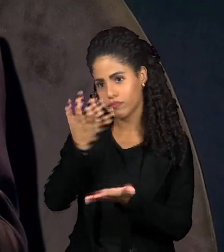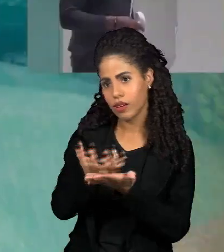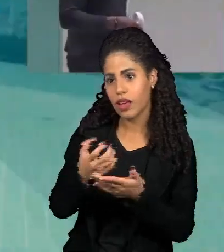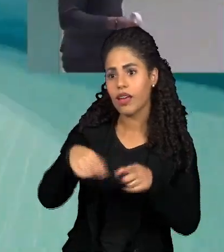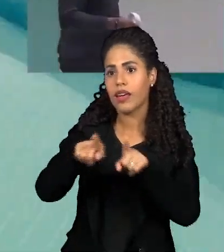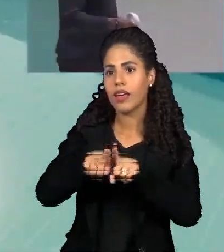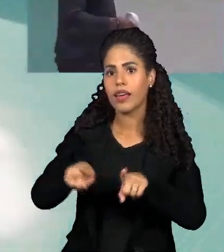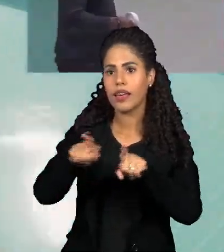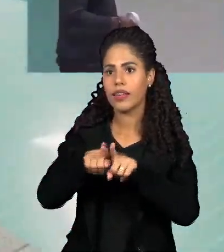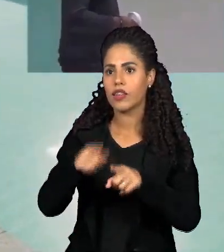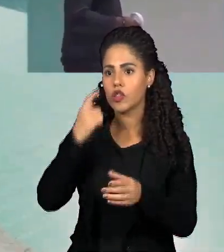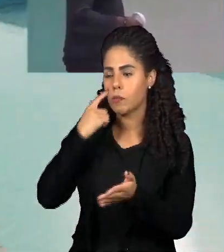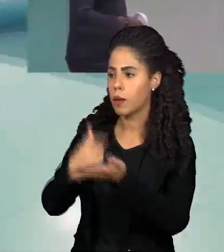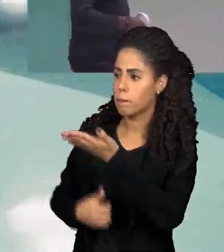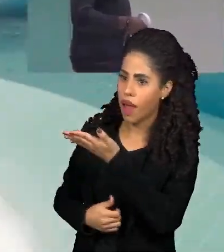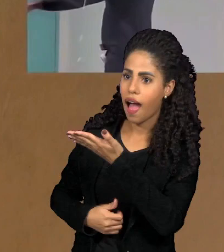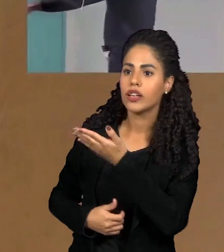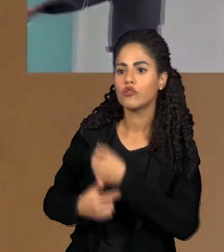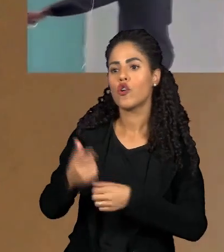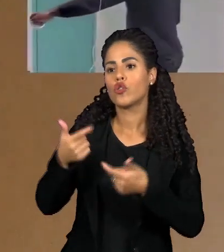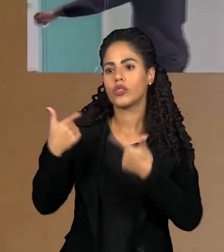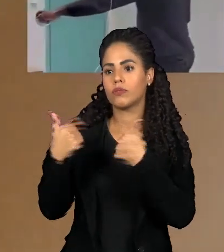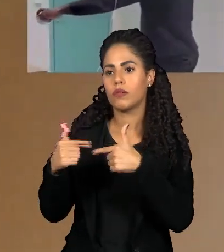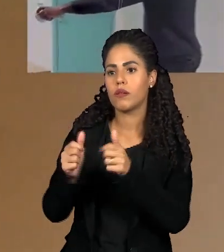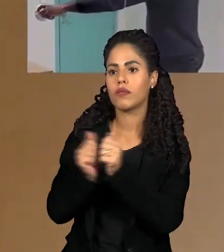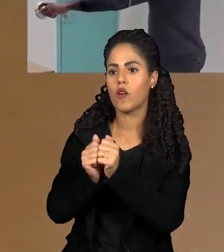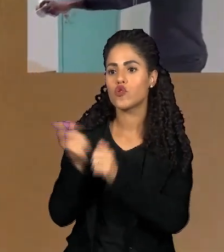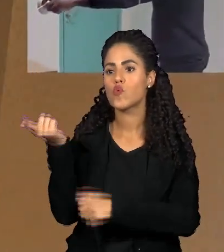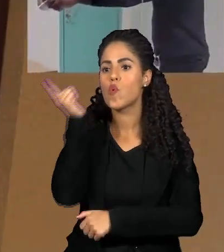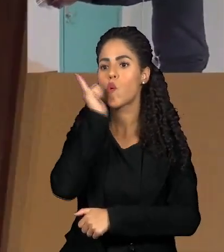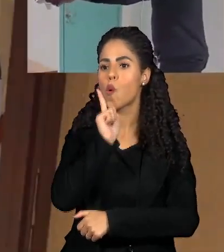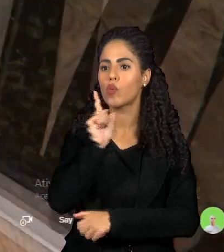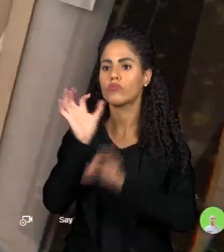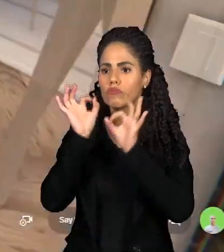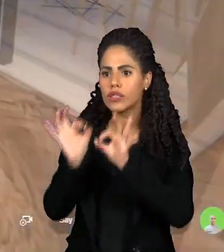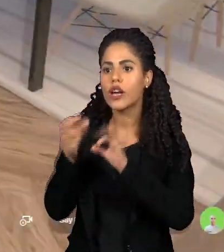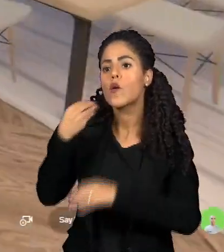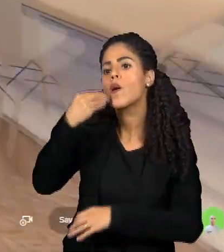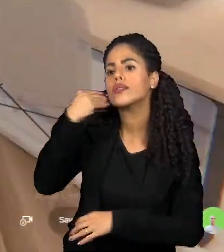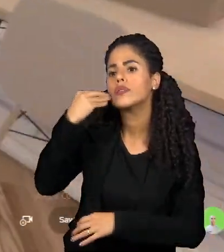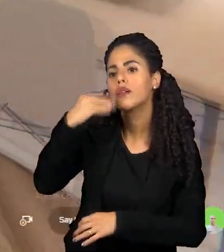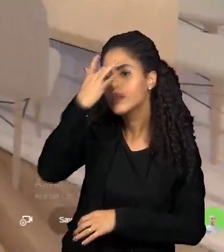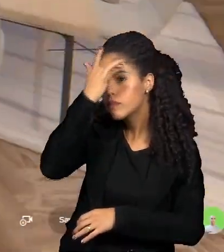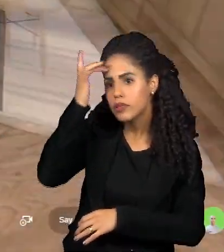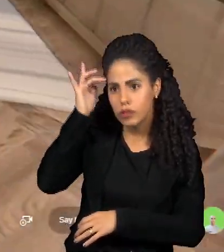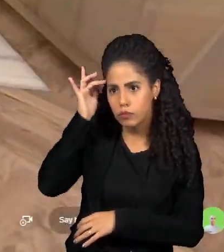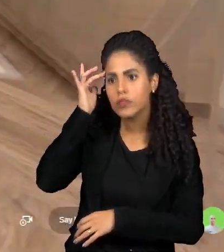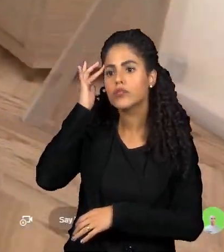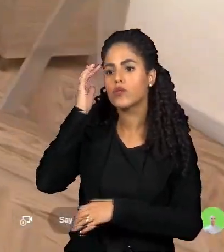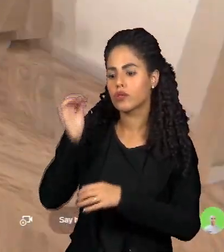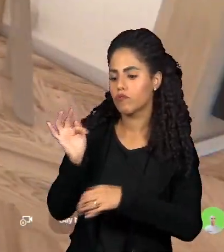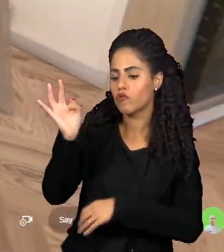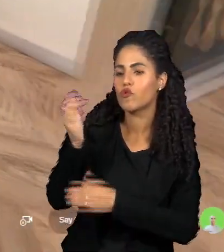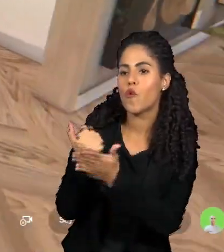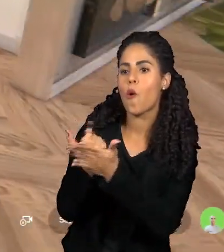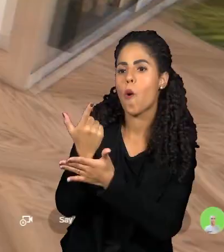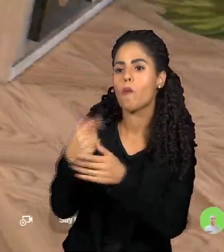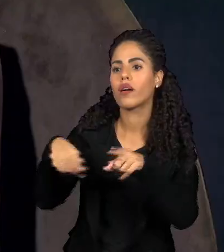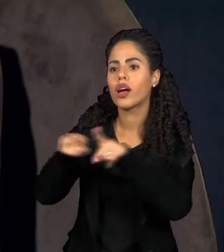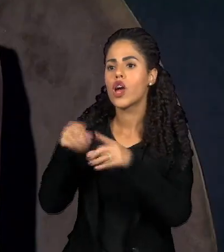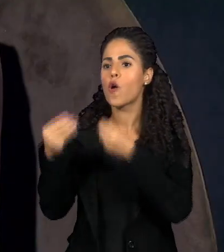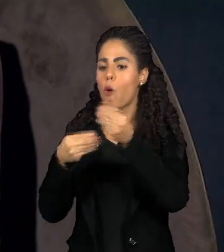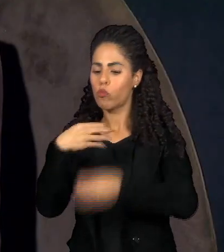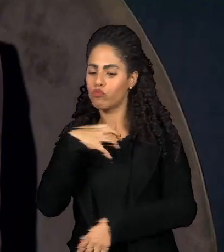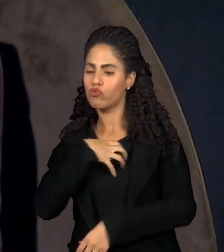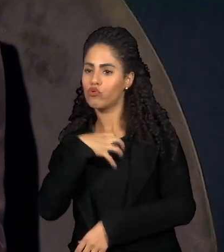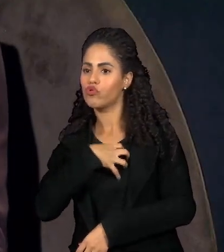com o metaverso e inteligência artificial, a gente consegue dar uma experiência para os futuros compradores e a maneira como as